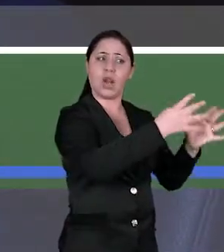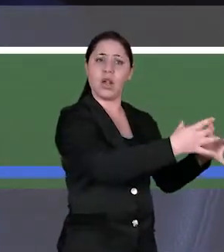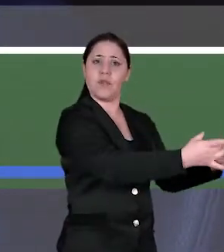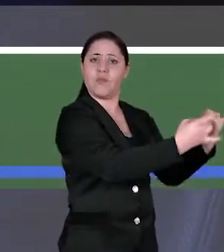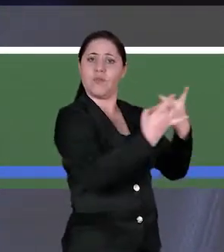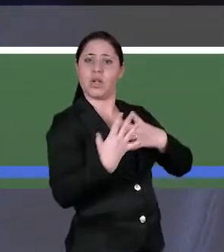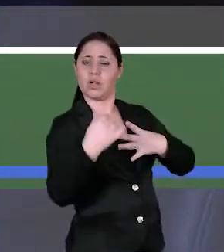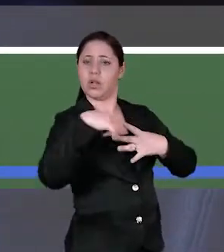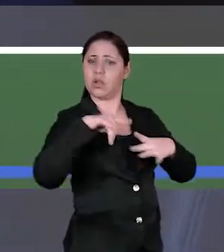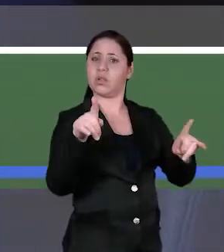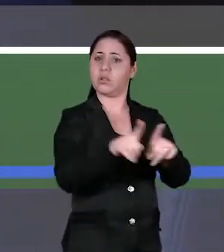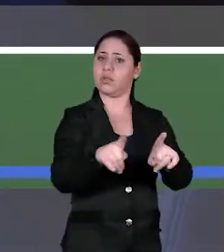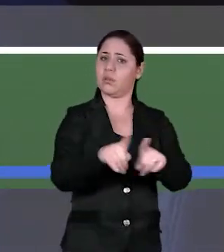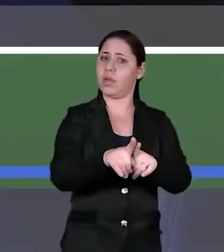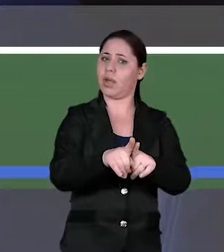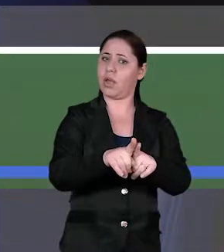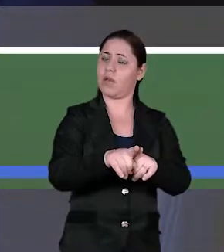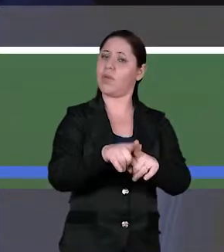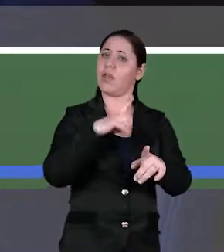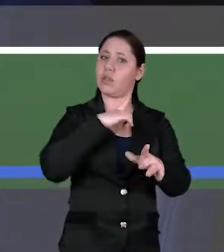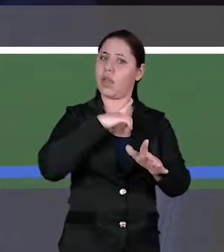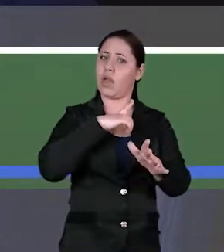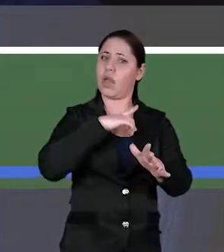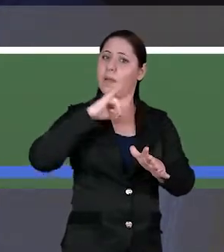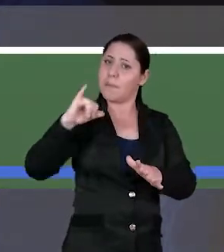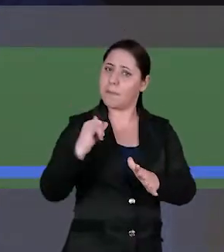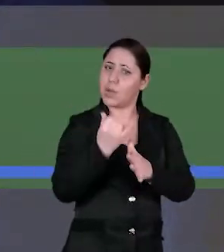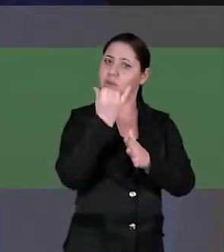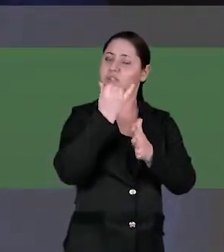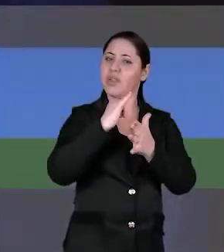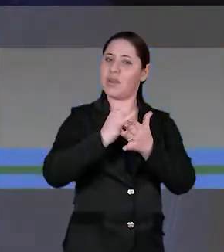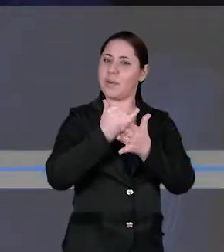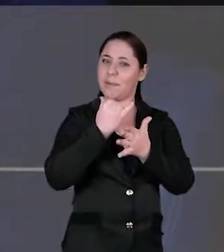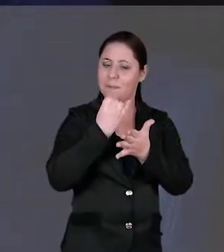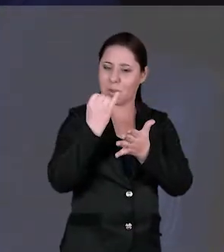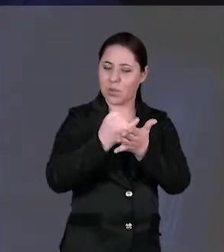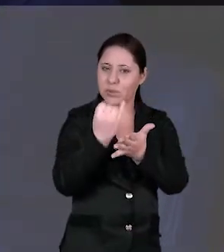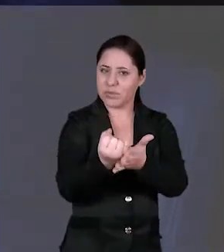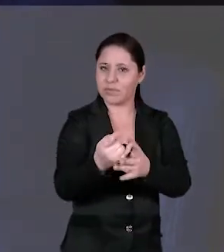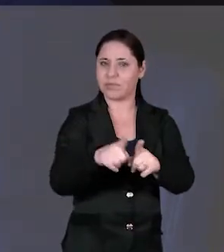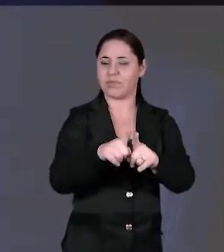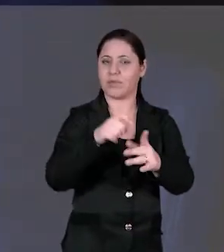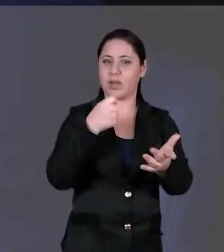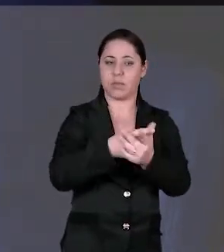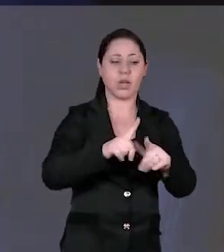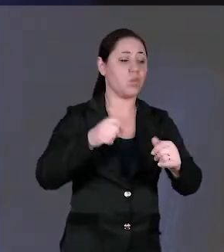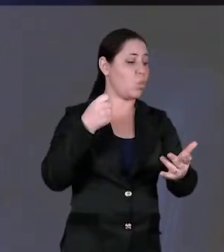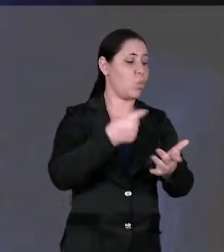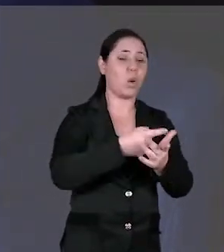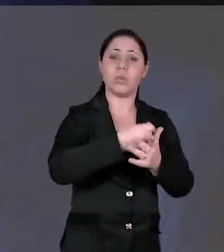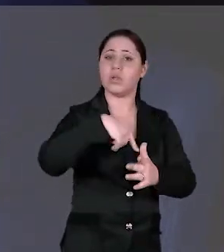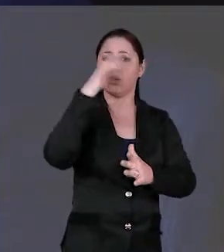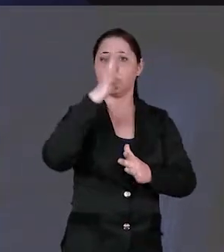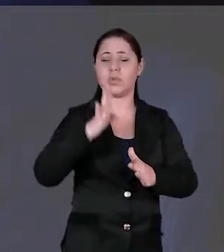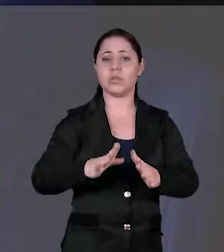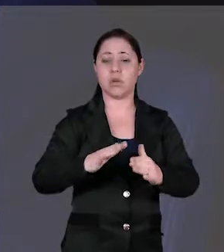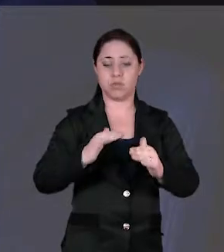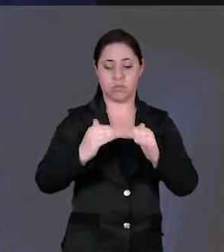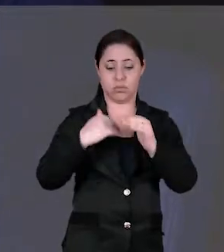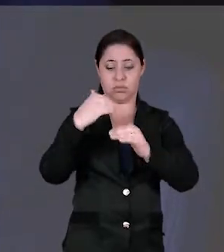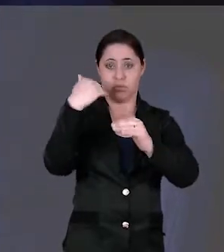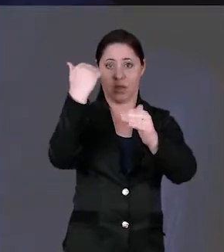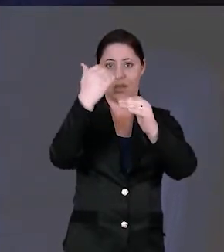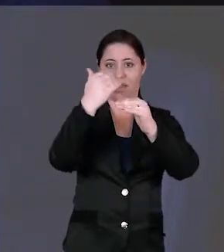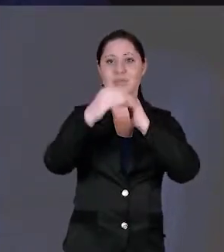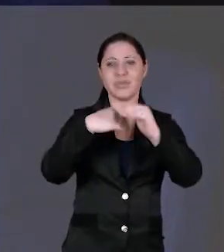Então, para o lado de cá agora, para o lado brasileiro, vai ter os free shops, que vai ser o atendimento, né? Com tudo que tem para o lado de lá,